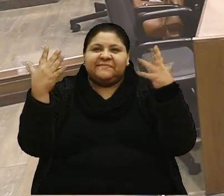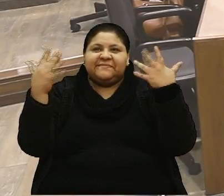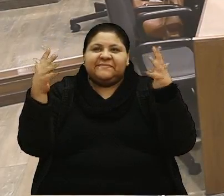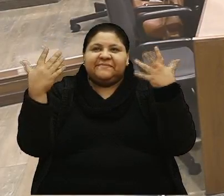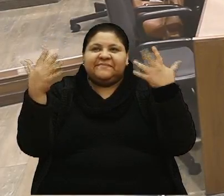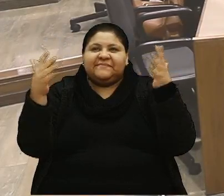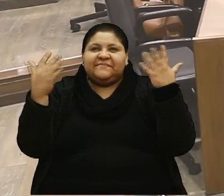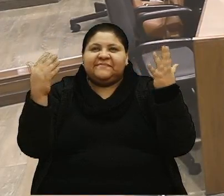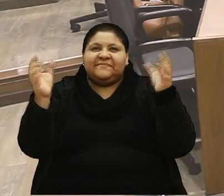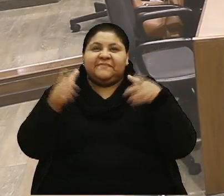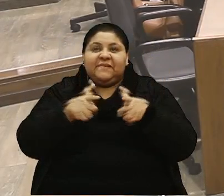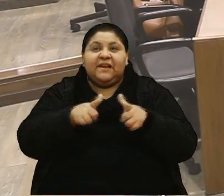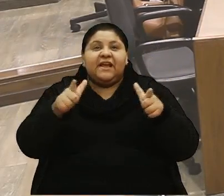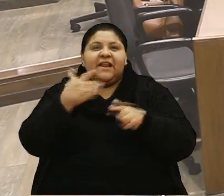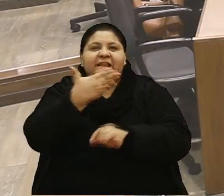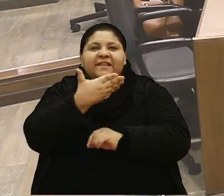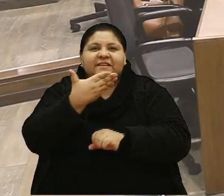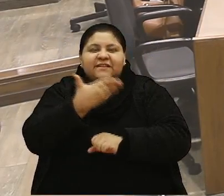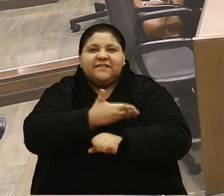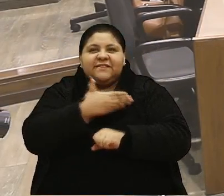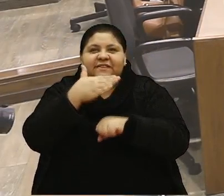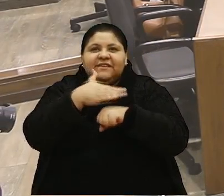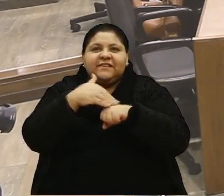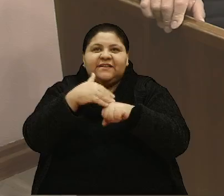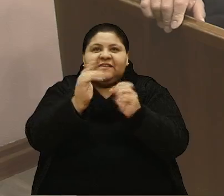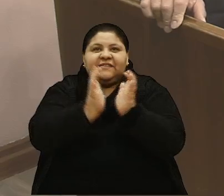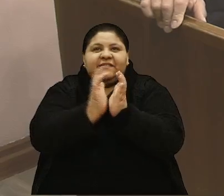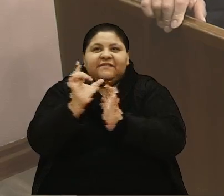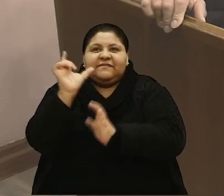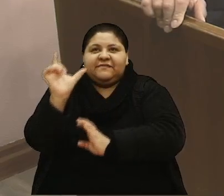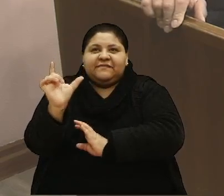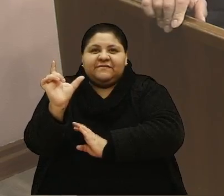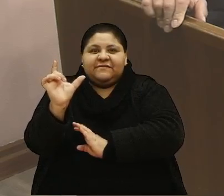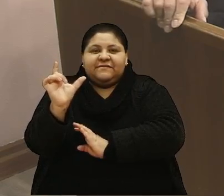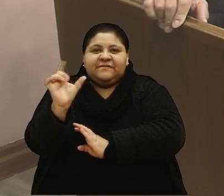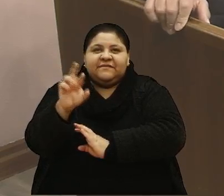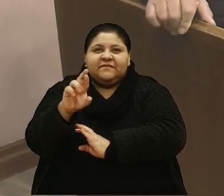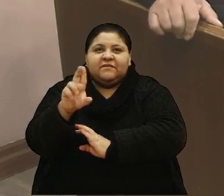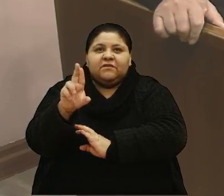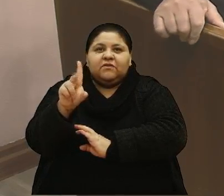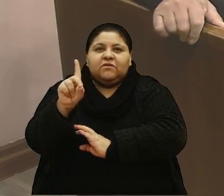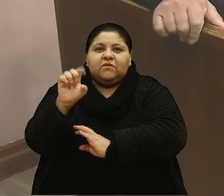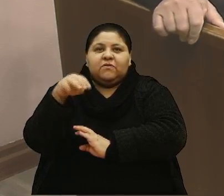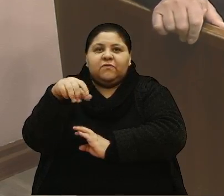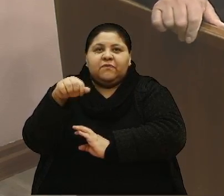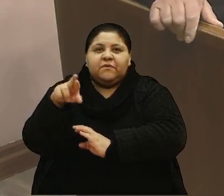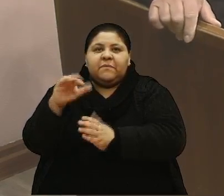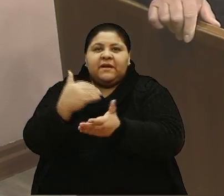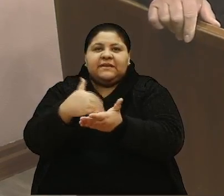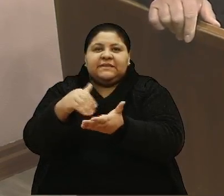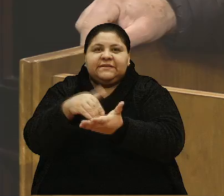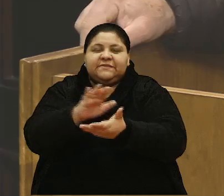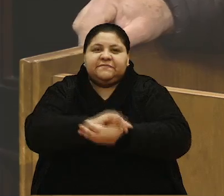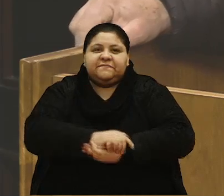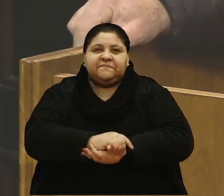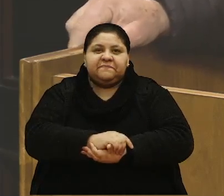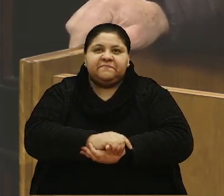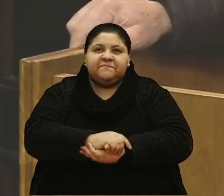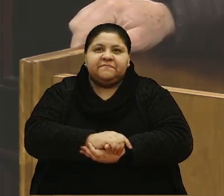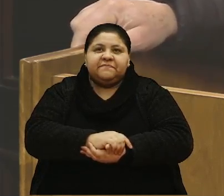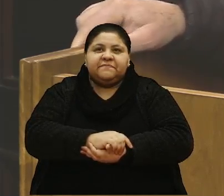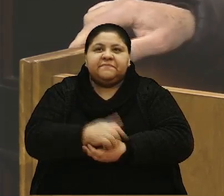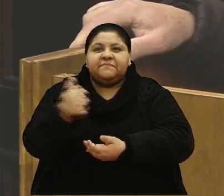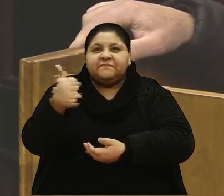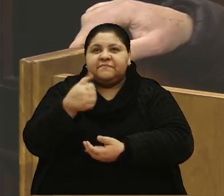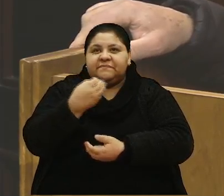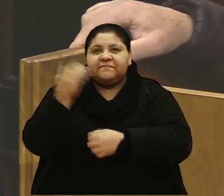Unanimidade, grande amigo, querido colega. Com a palavra, Rudimar Menegotto, secretário. Bom,